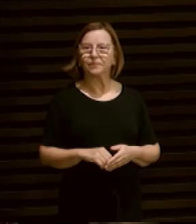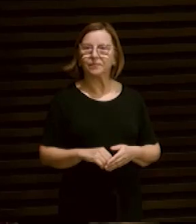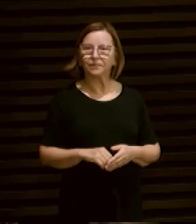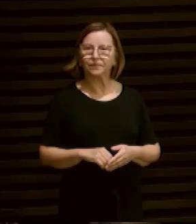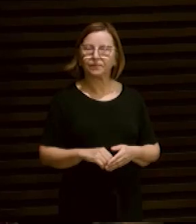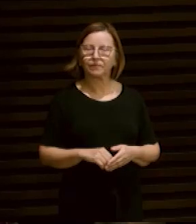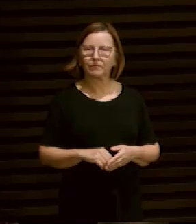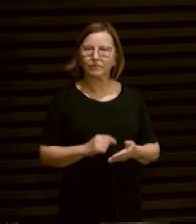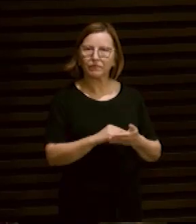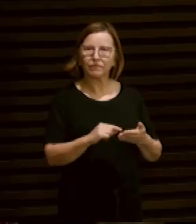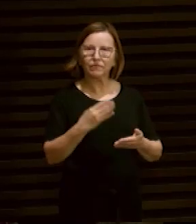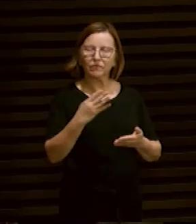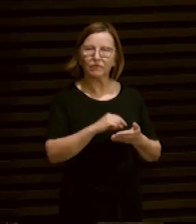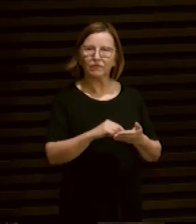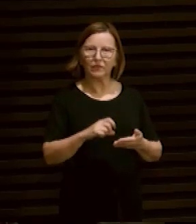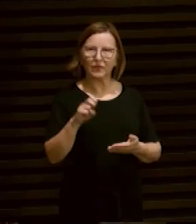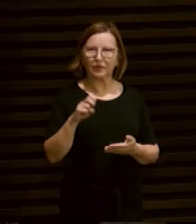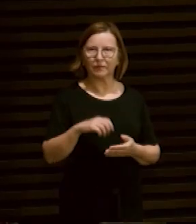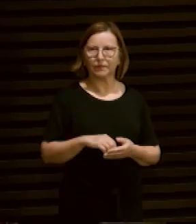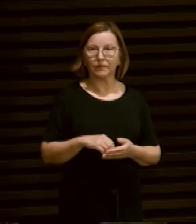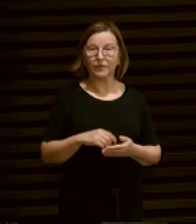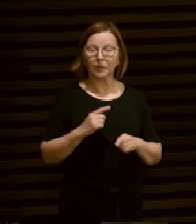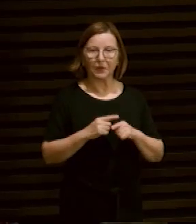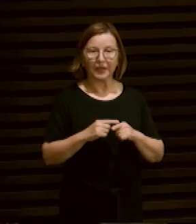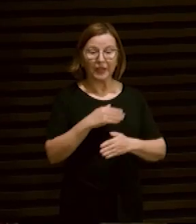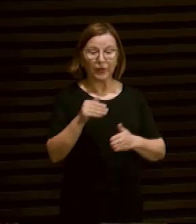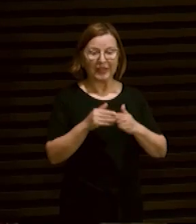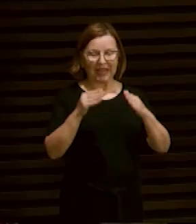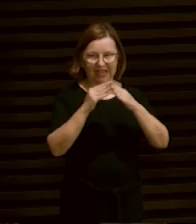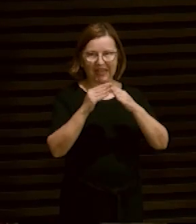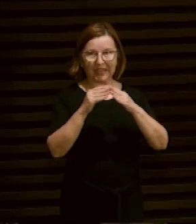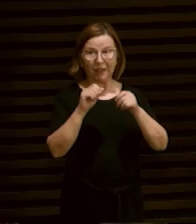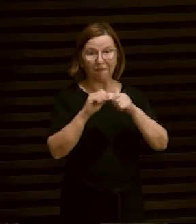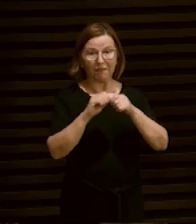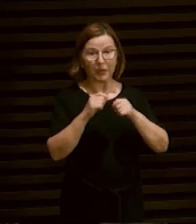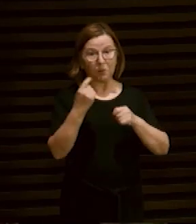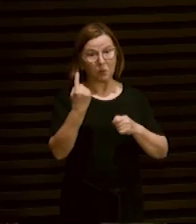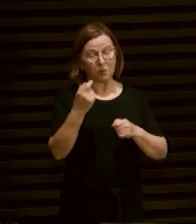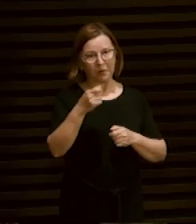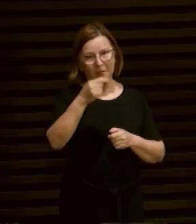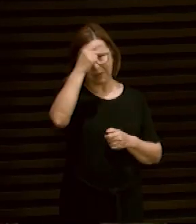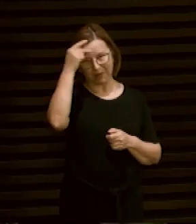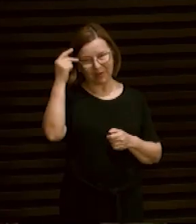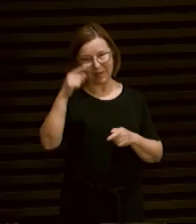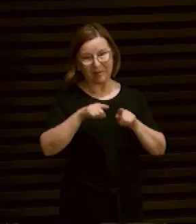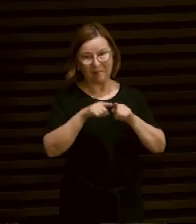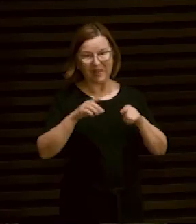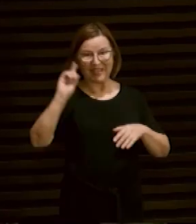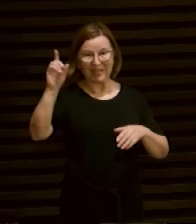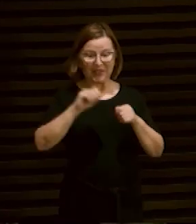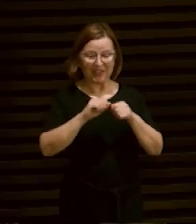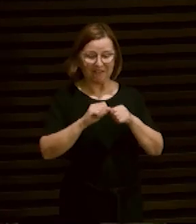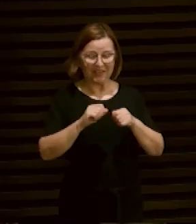5. Pois toda casa é estabelecida por alguém, mas aquele que estabeleceu todas as